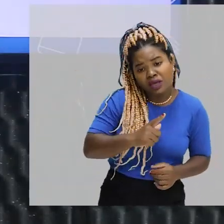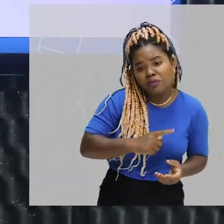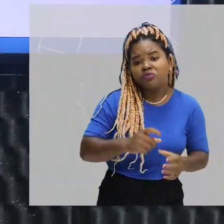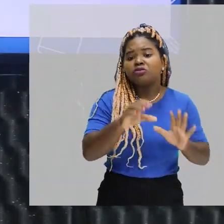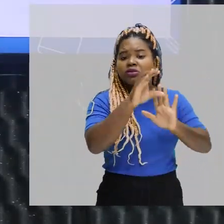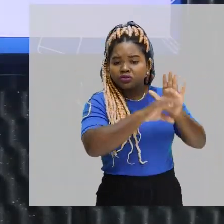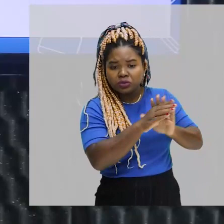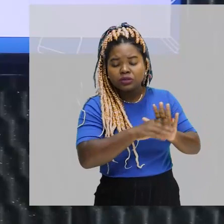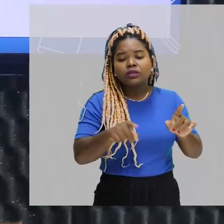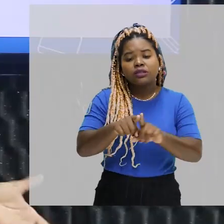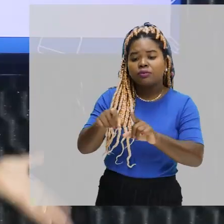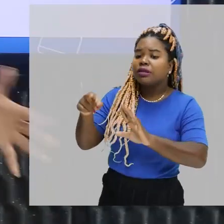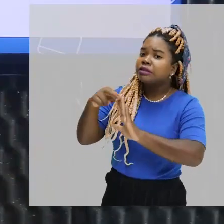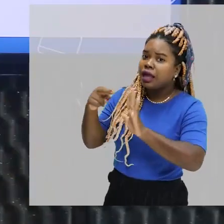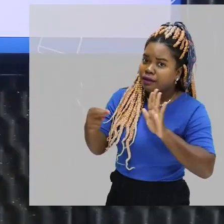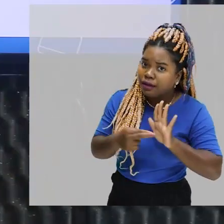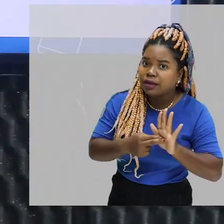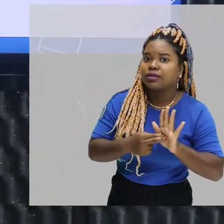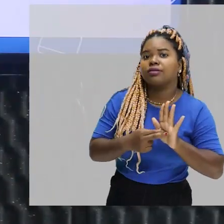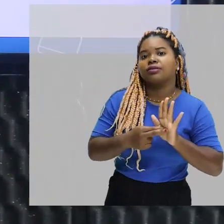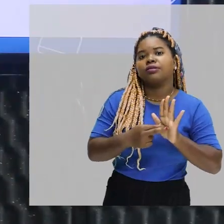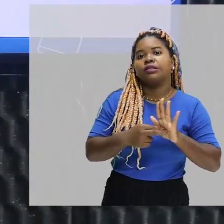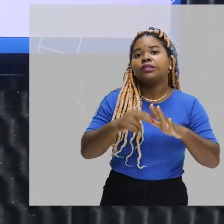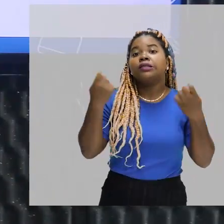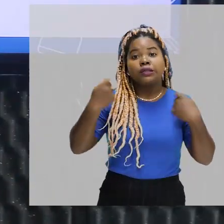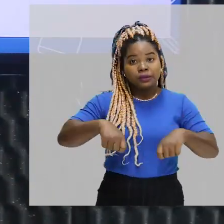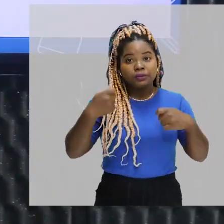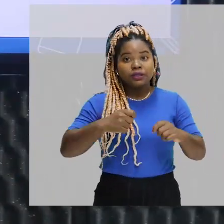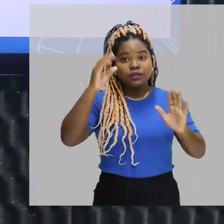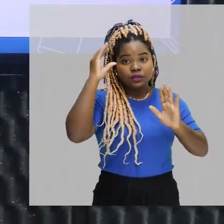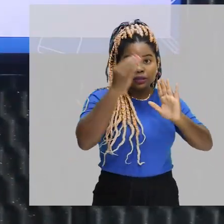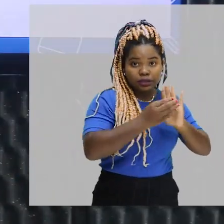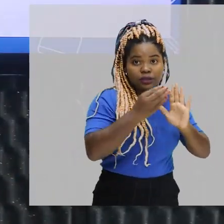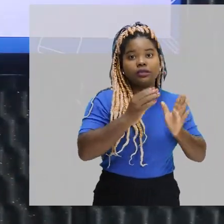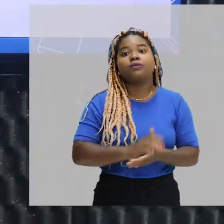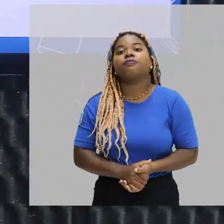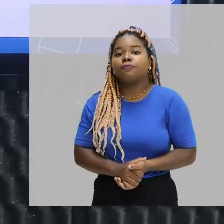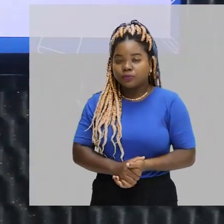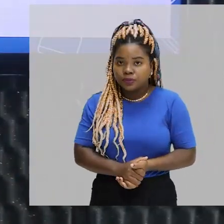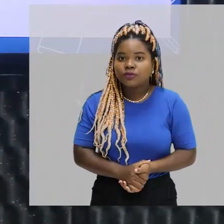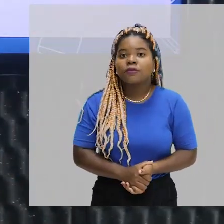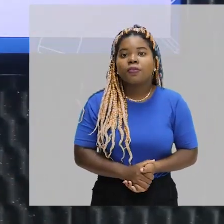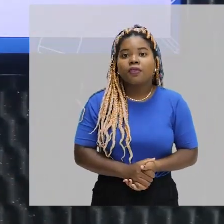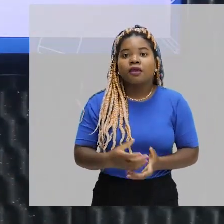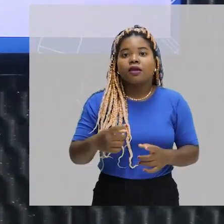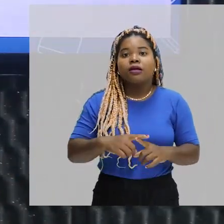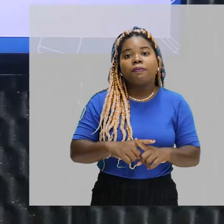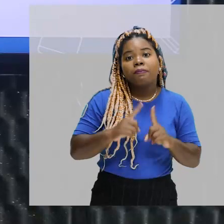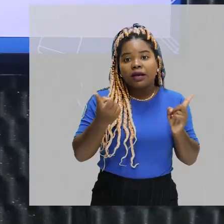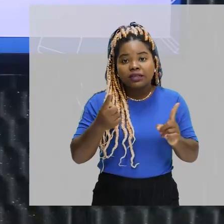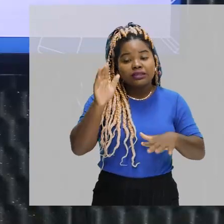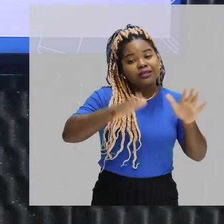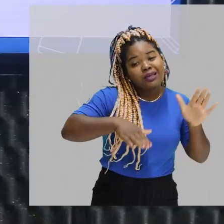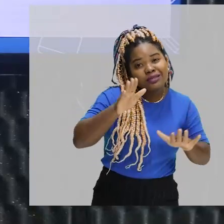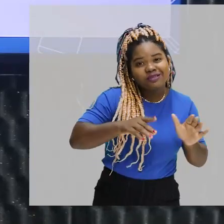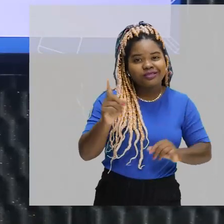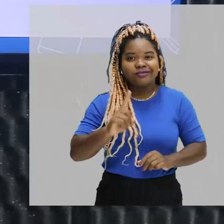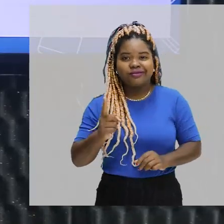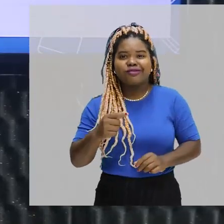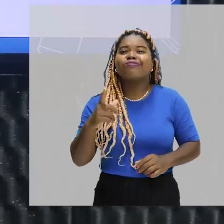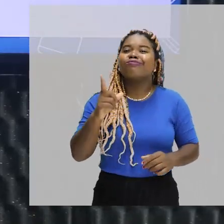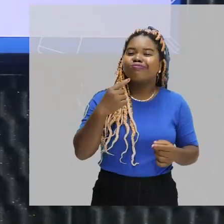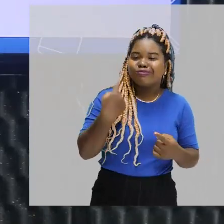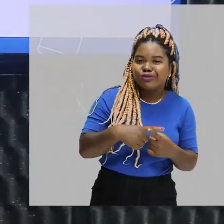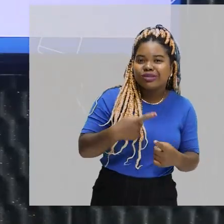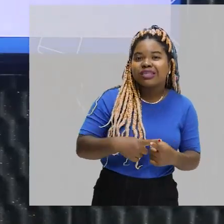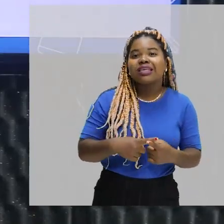devem ser cumpridas e nem sempre são. No dia a dia, a coloquialidade nos libera dessa